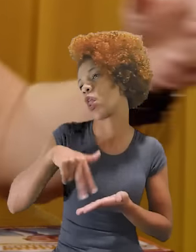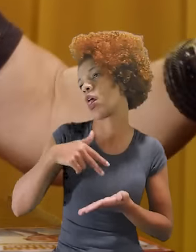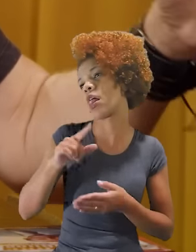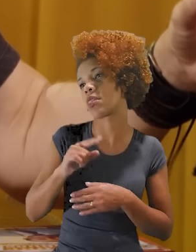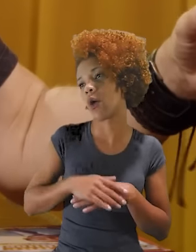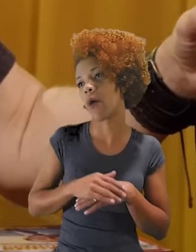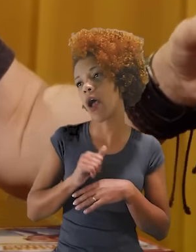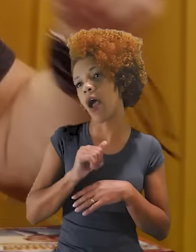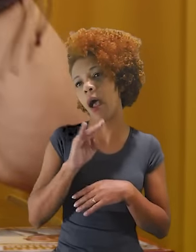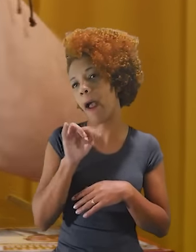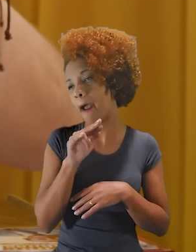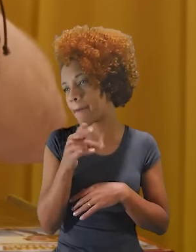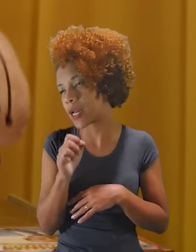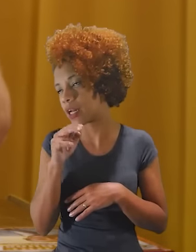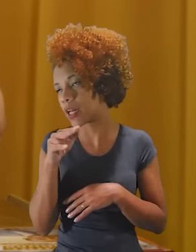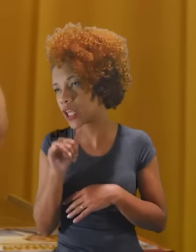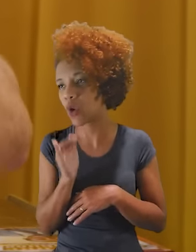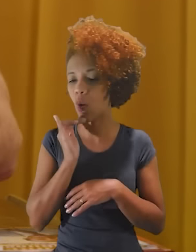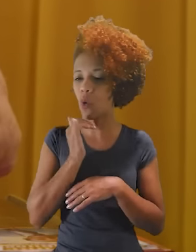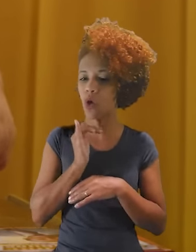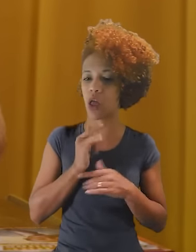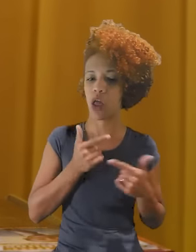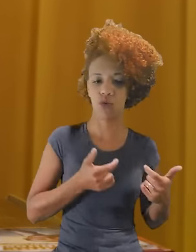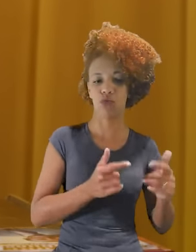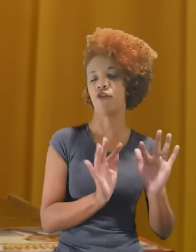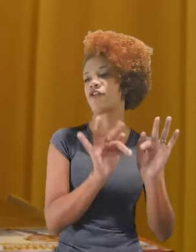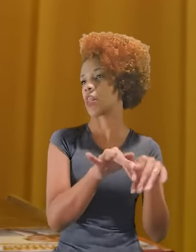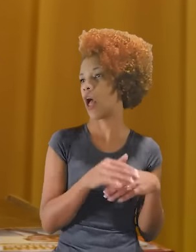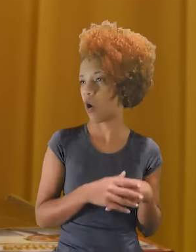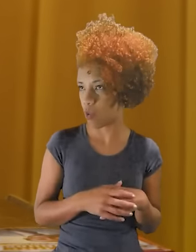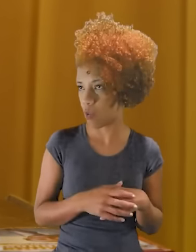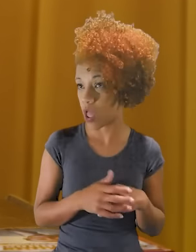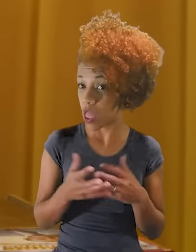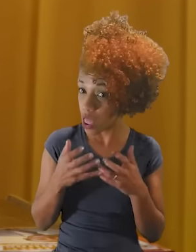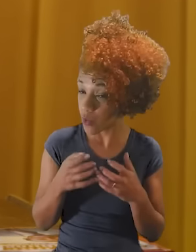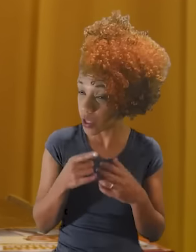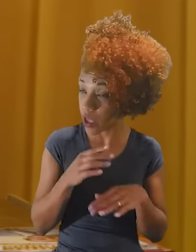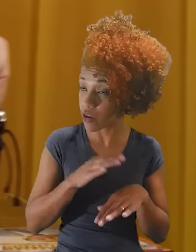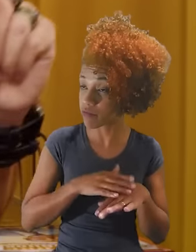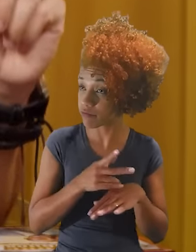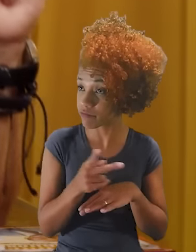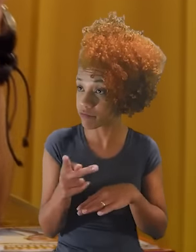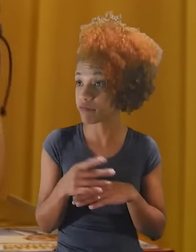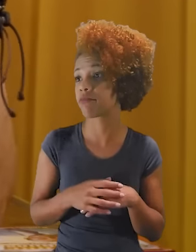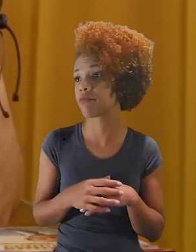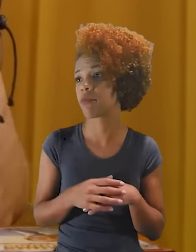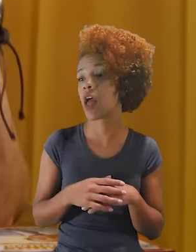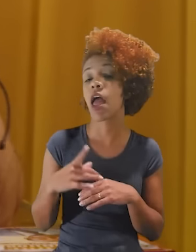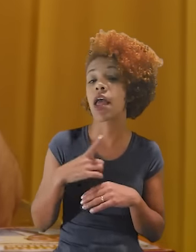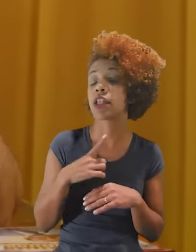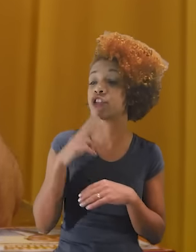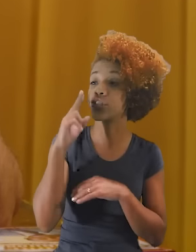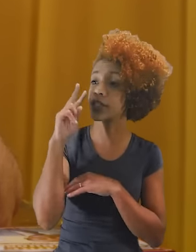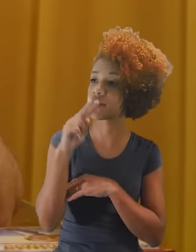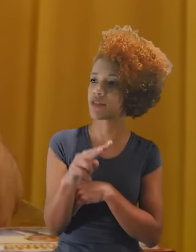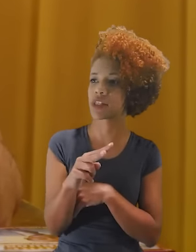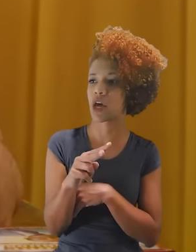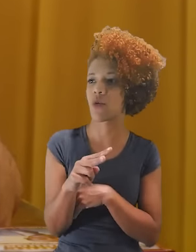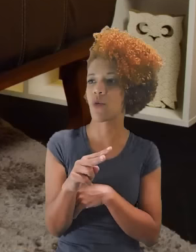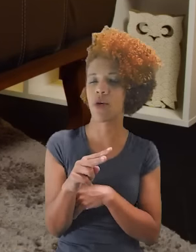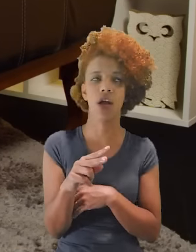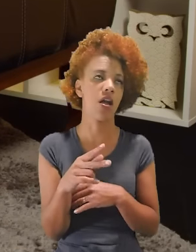cara, vai ser o Abraham Lincoln fazendo exatamente um discurso pós-guerra civil. Eu quero ele falando disso. Então você fala assim, cara, ele tinha essa visão.